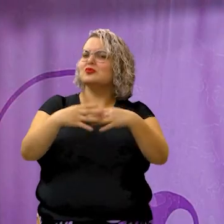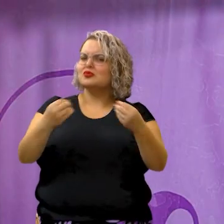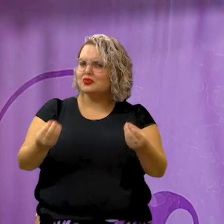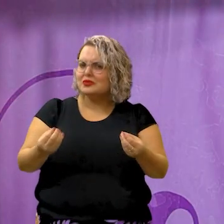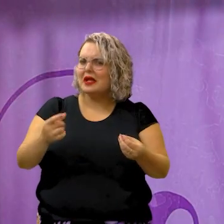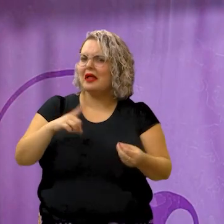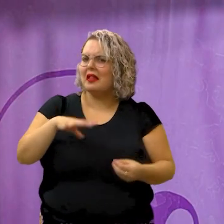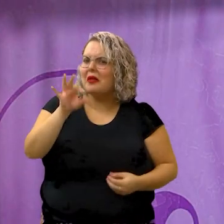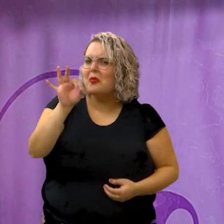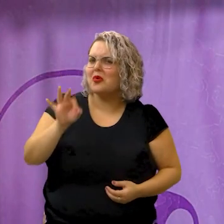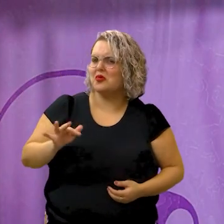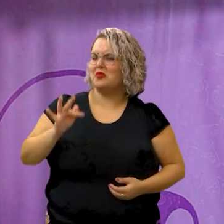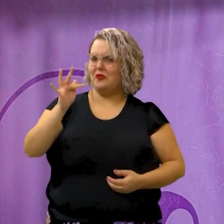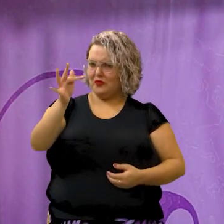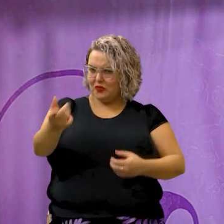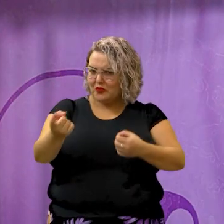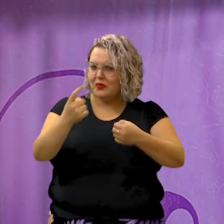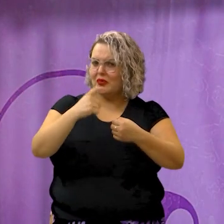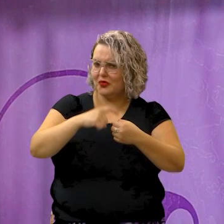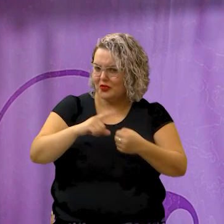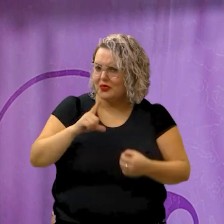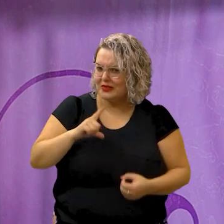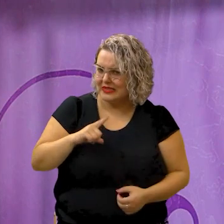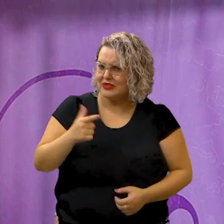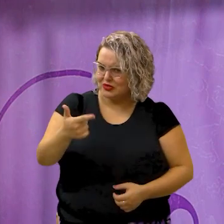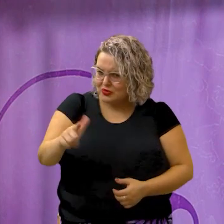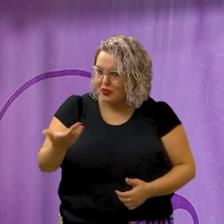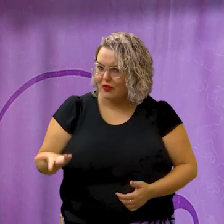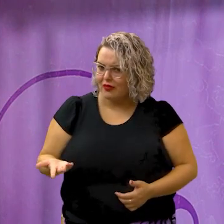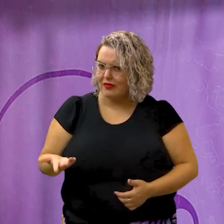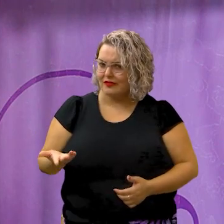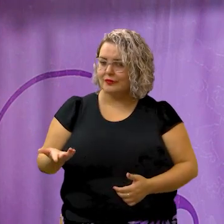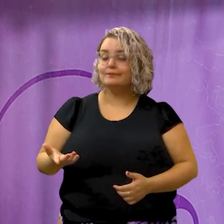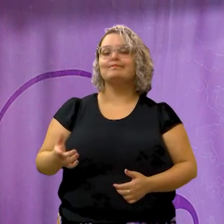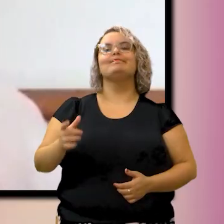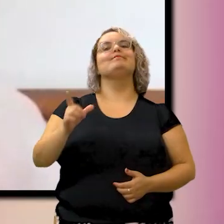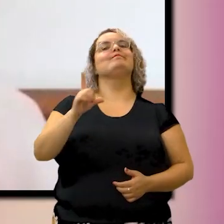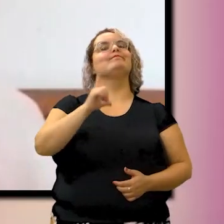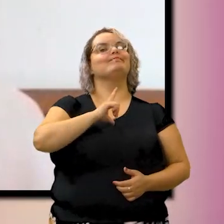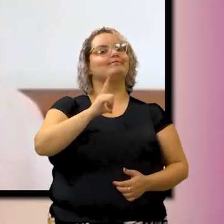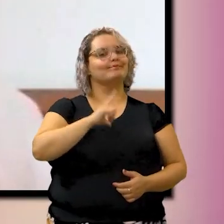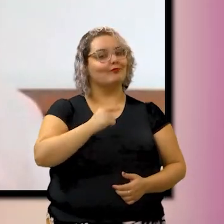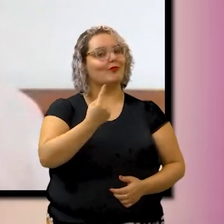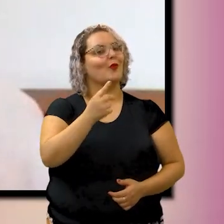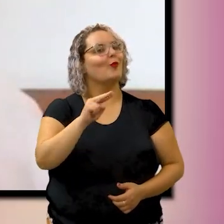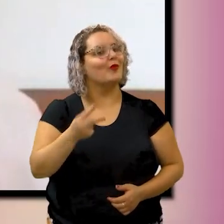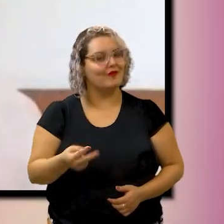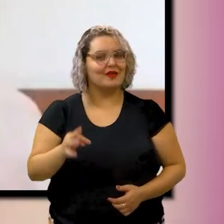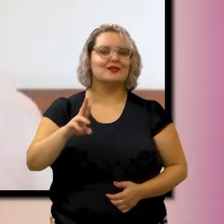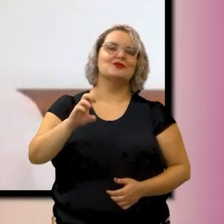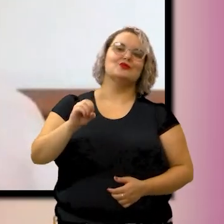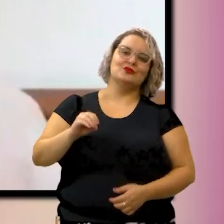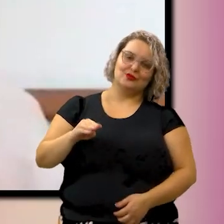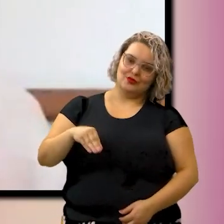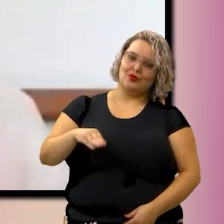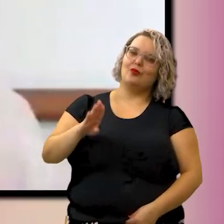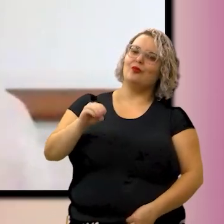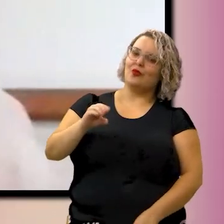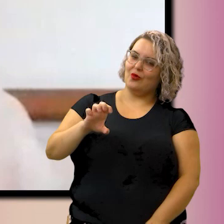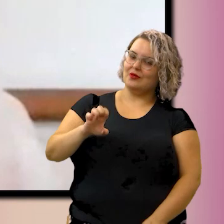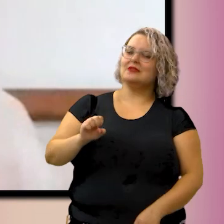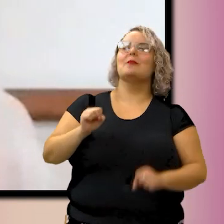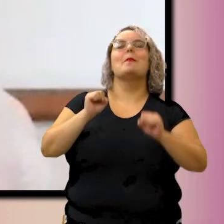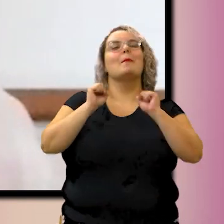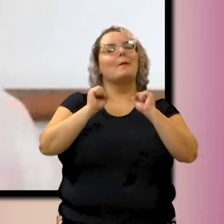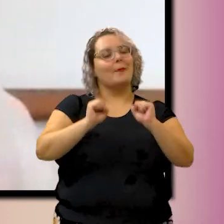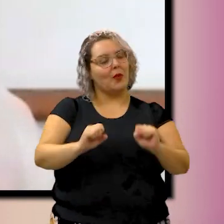tratar, curou, tem chance de no futuro voltar a ter também? Tem. Quem teve trombose uma vez vai ter mais